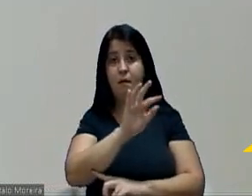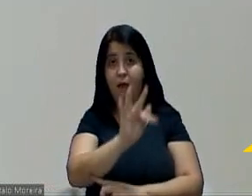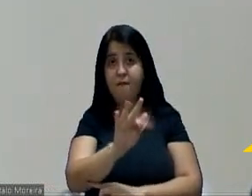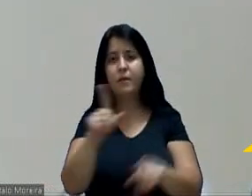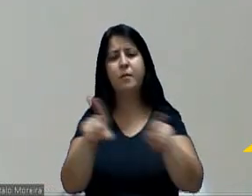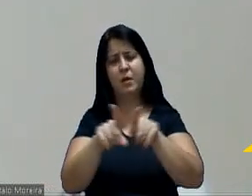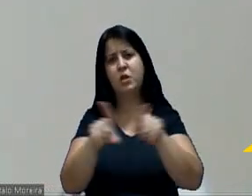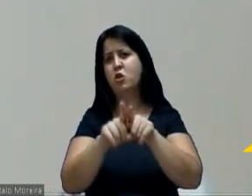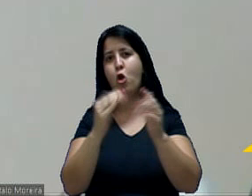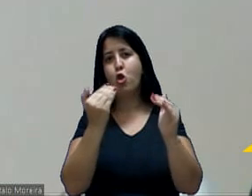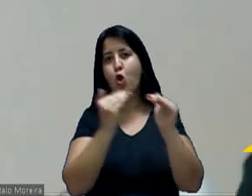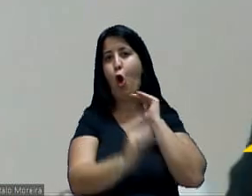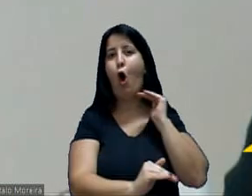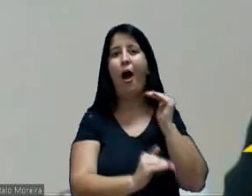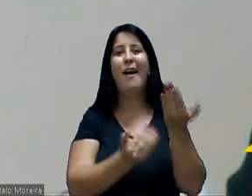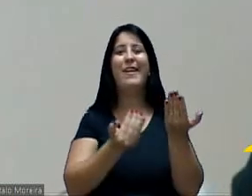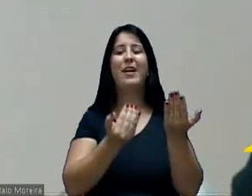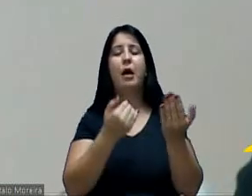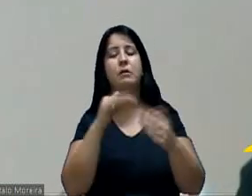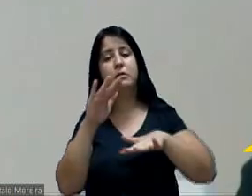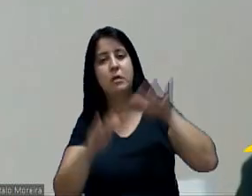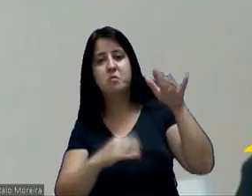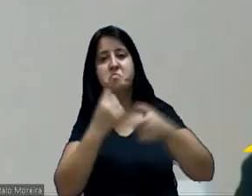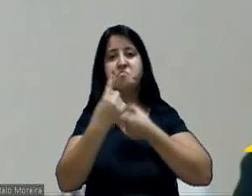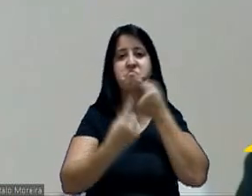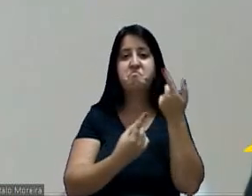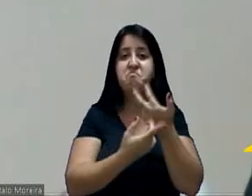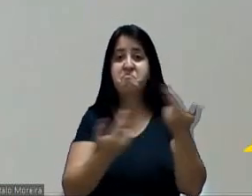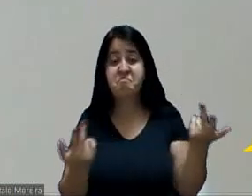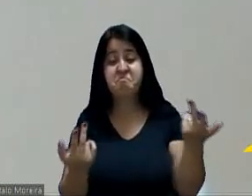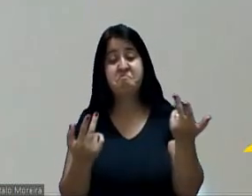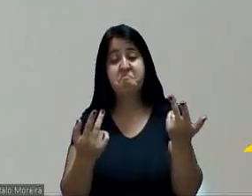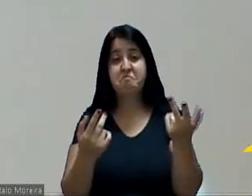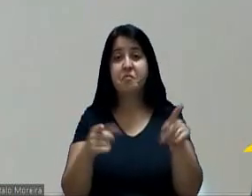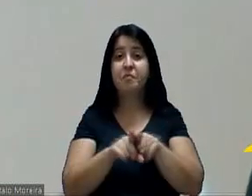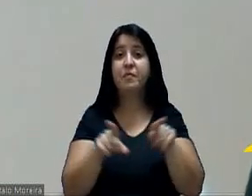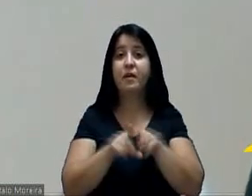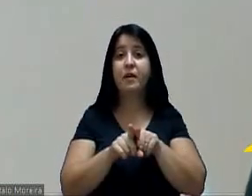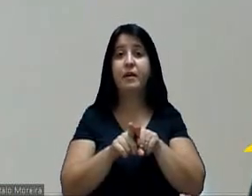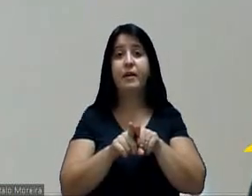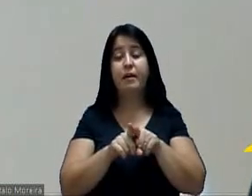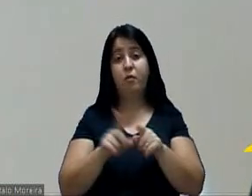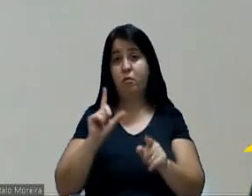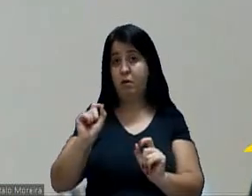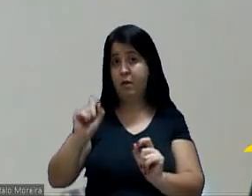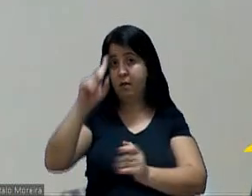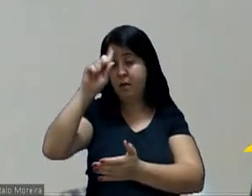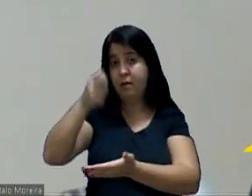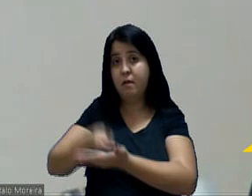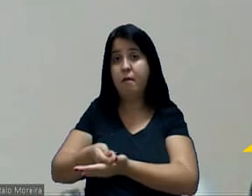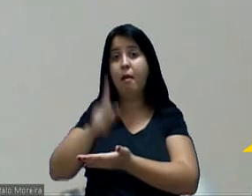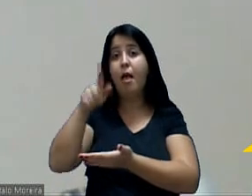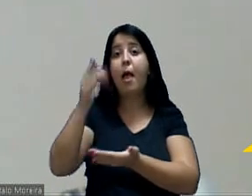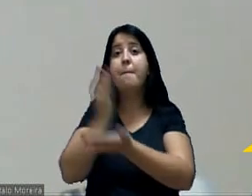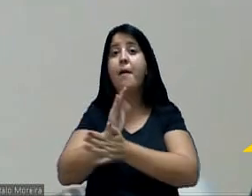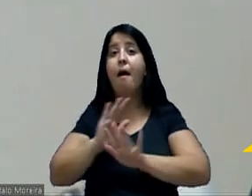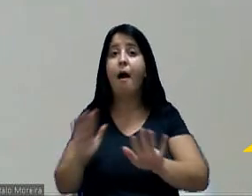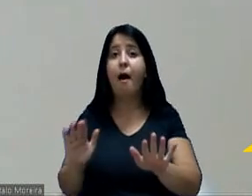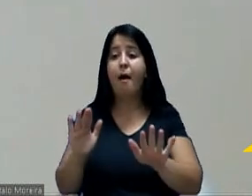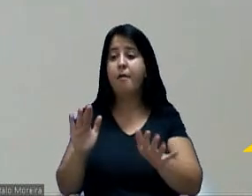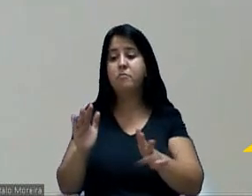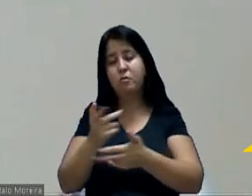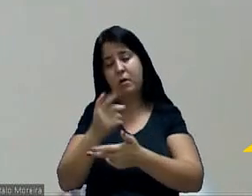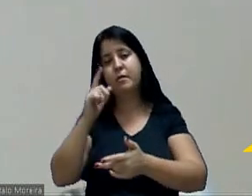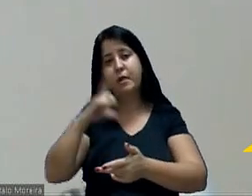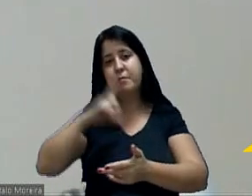discorda, no início do STF discorda do outro, né? Inclusive, estamos tendo até uma decisão para acabar com as decisões